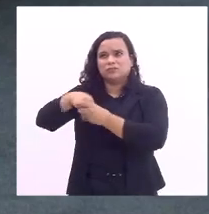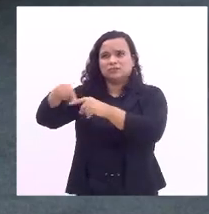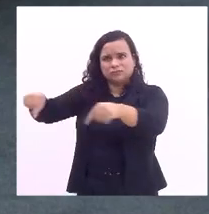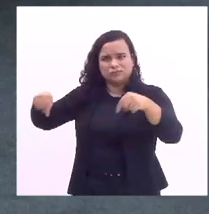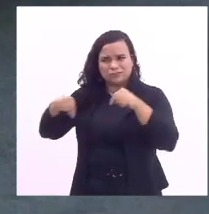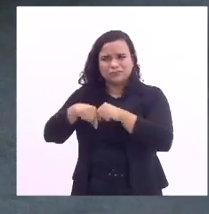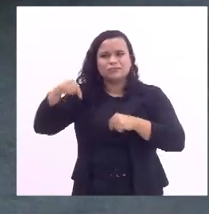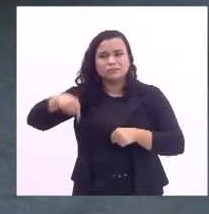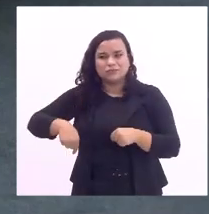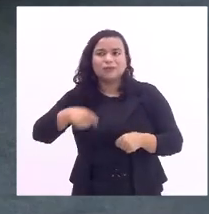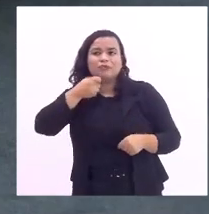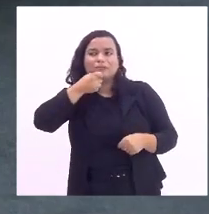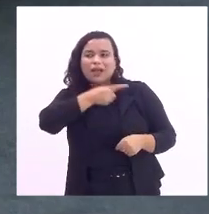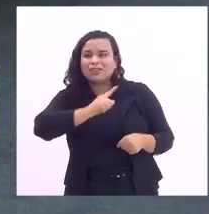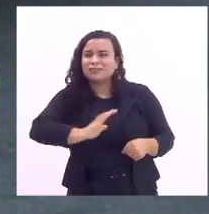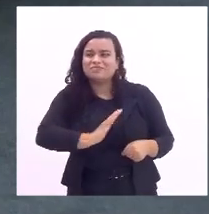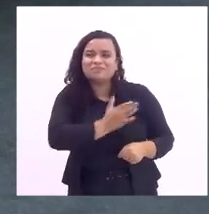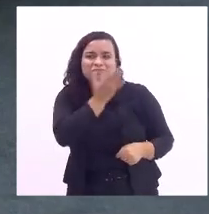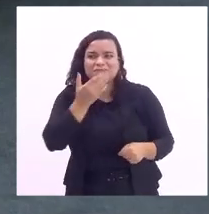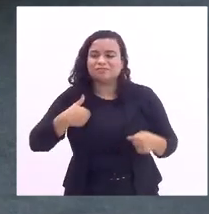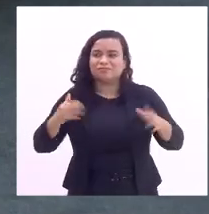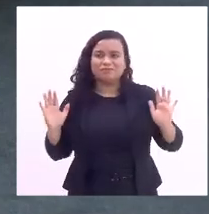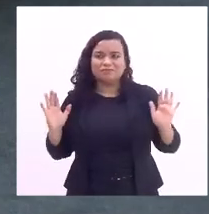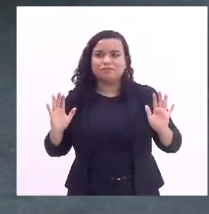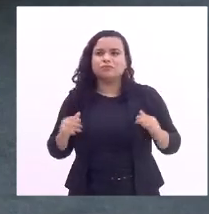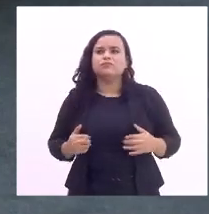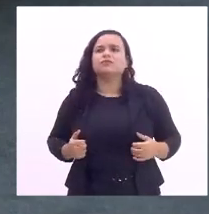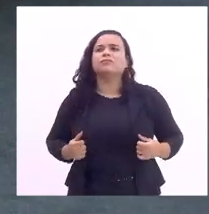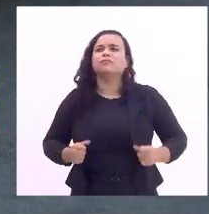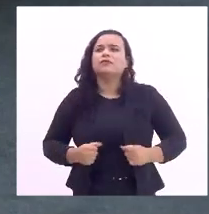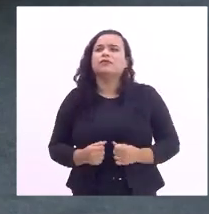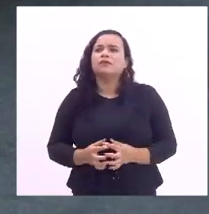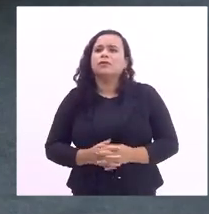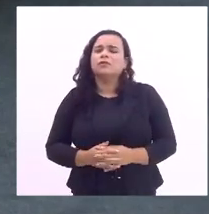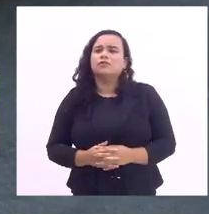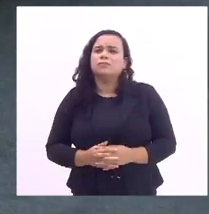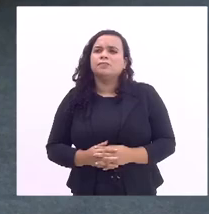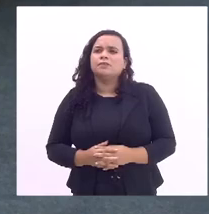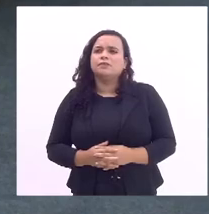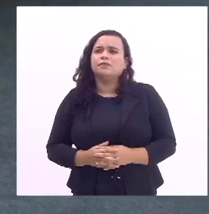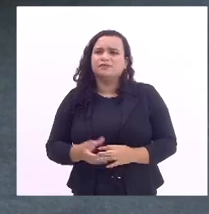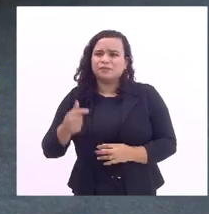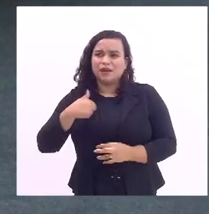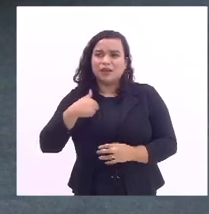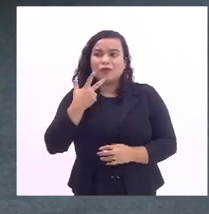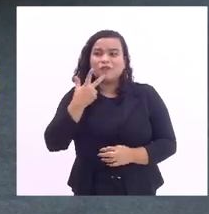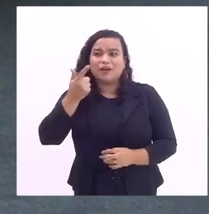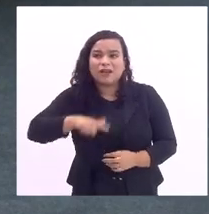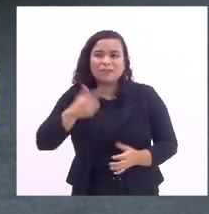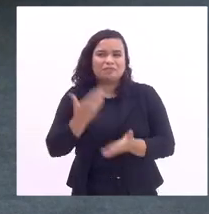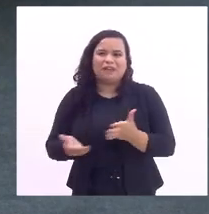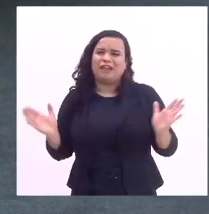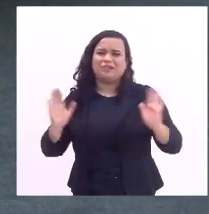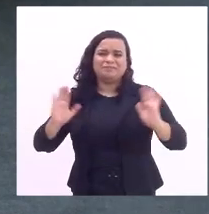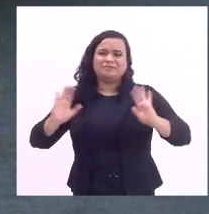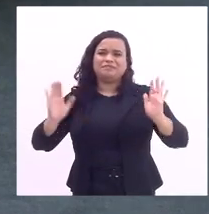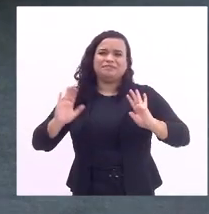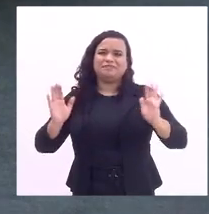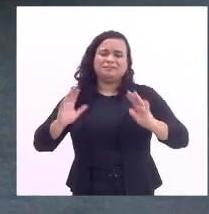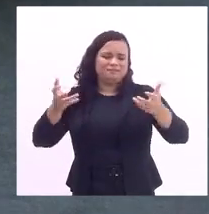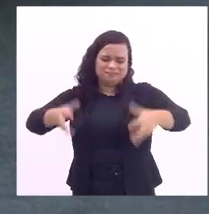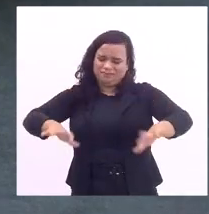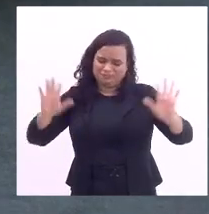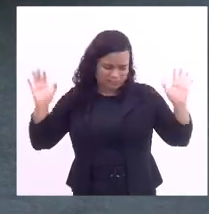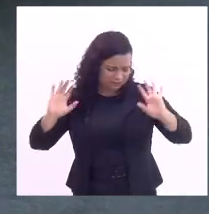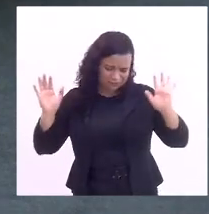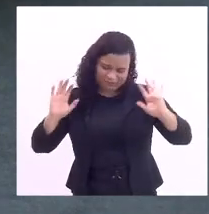nessa casa. Fizeram uma piada de péssimo gosto. E nem vou perder tempo em dizer o que fizeram. Não vou